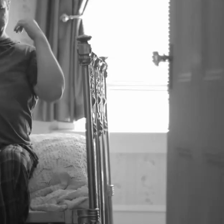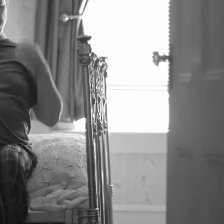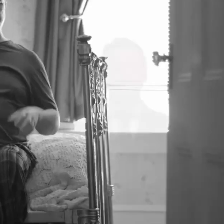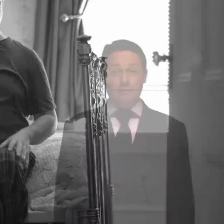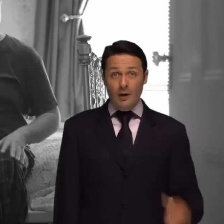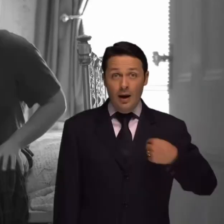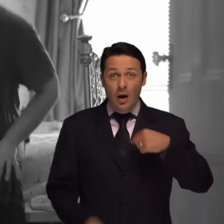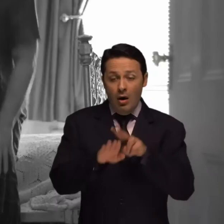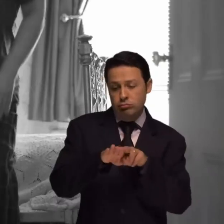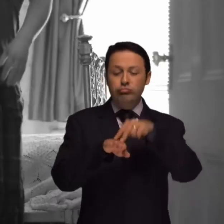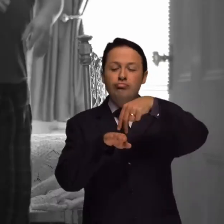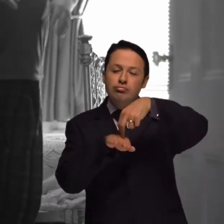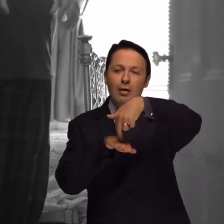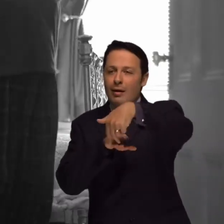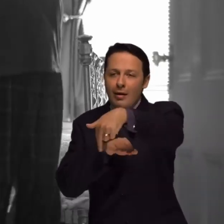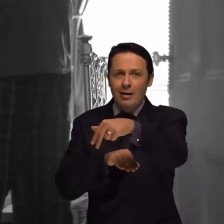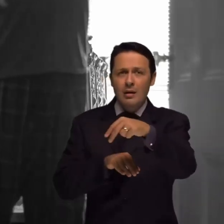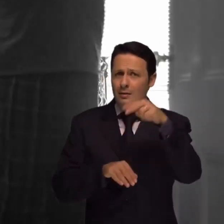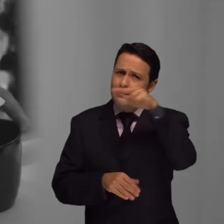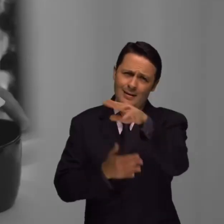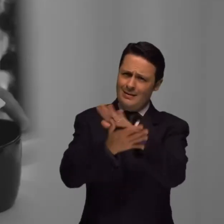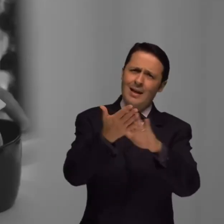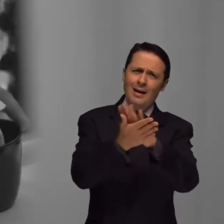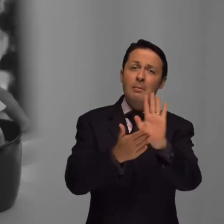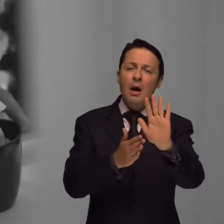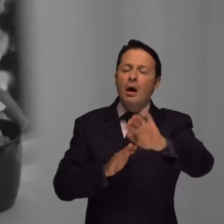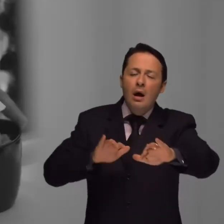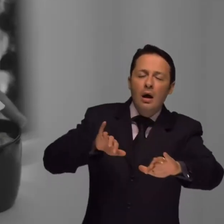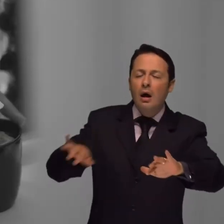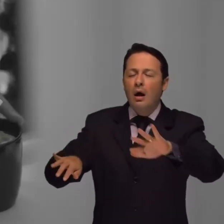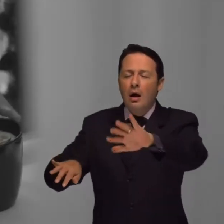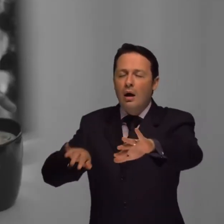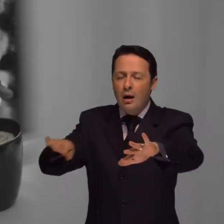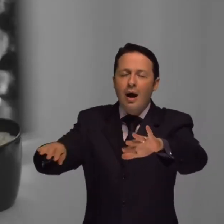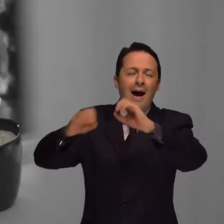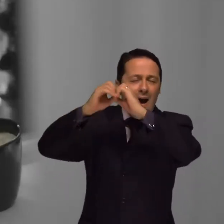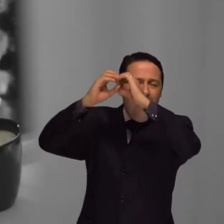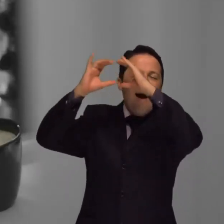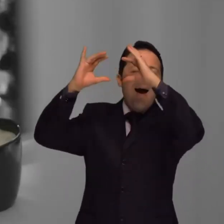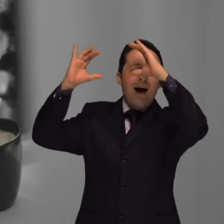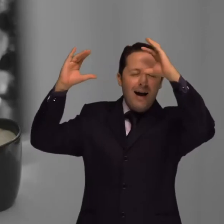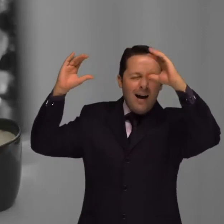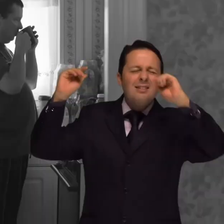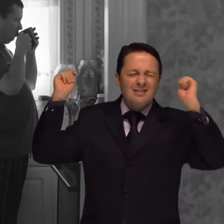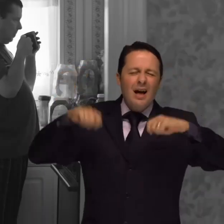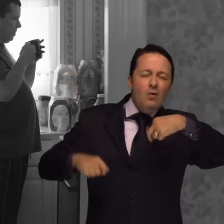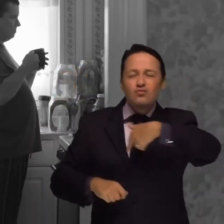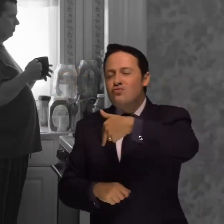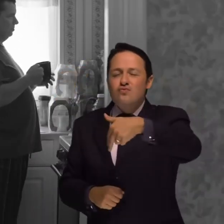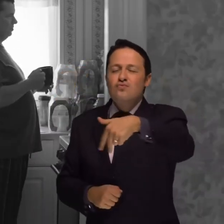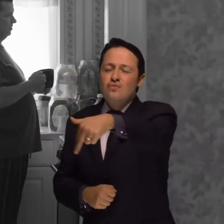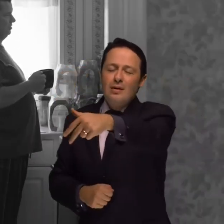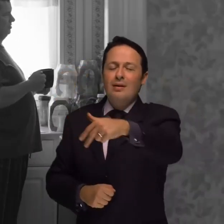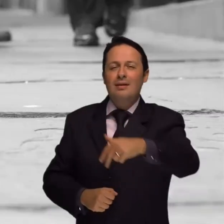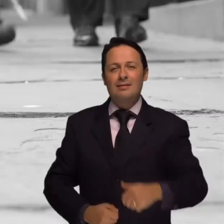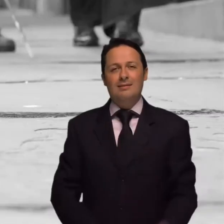Quando eu chego num lugar, eu toco em tudo à minha volta. Eu faço uma imagem mental de onde cada coisa fica. Assim posso